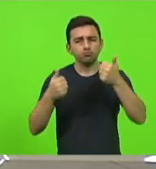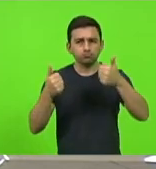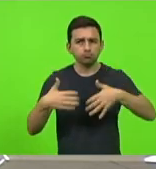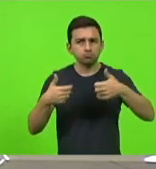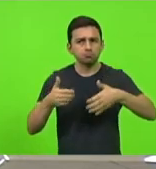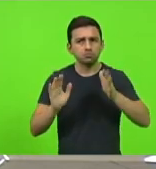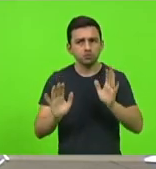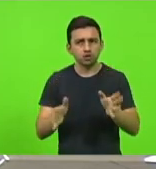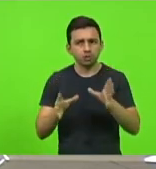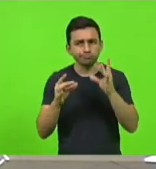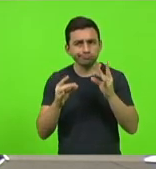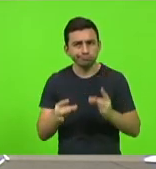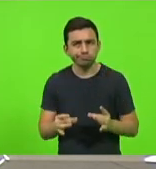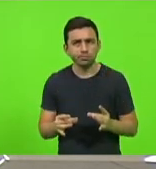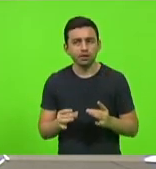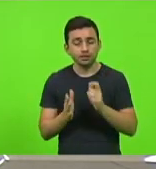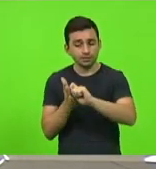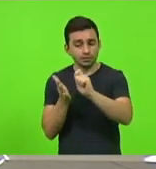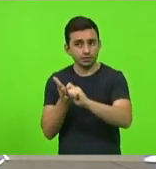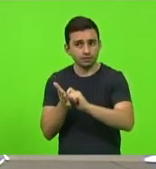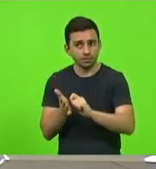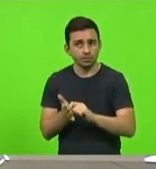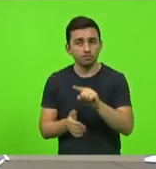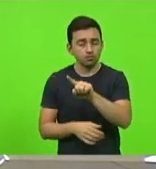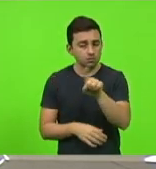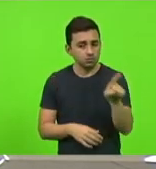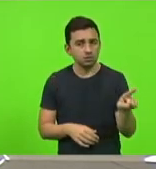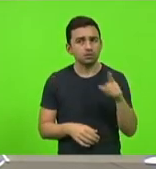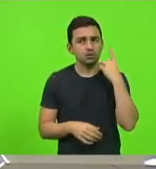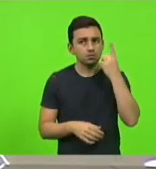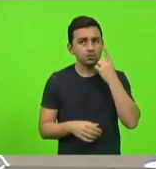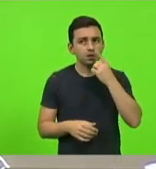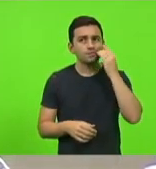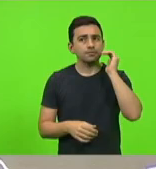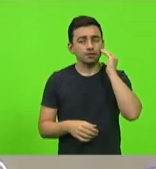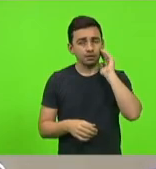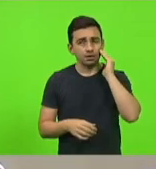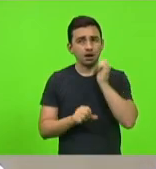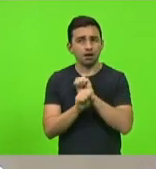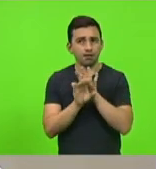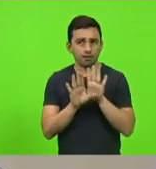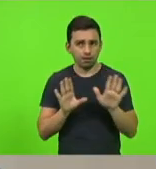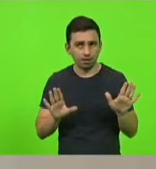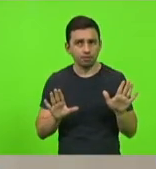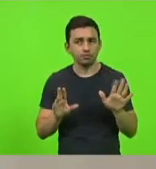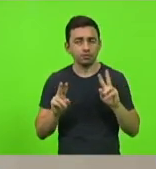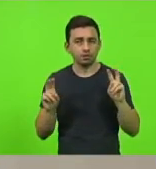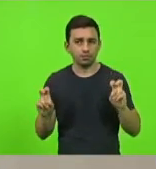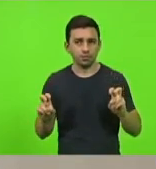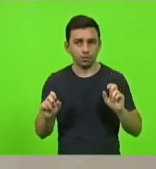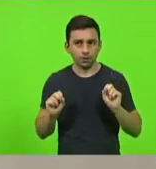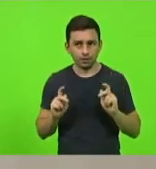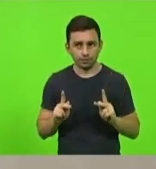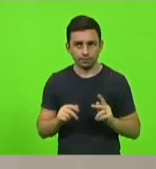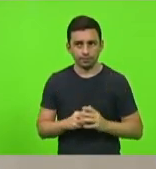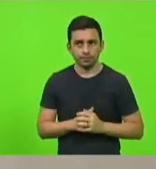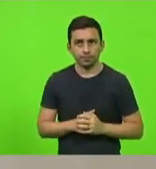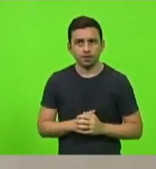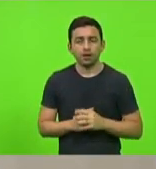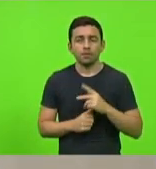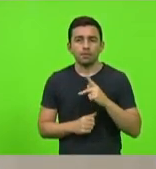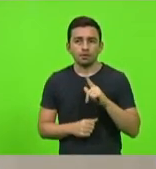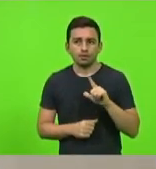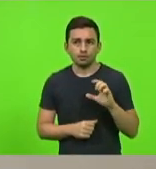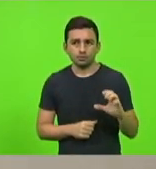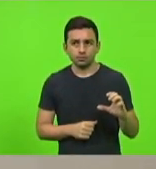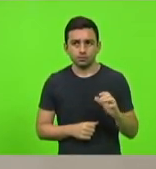até por escrito, para que os senhores e senhoras deputados possam entender um pouquinho melhor esta matéria. Esse PLC 3,